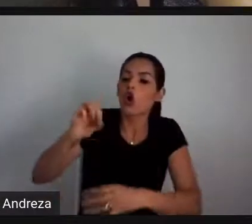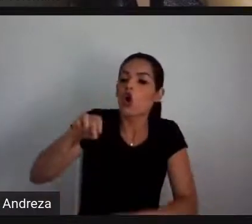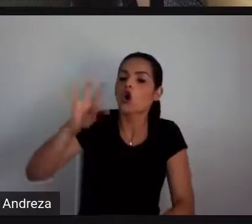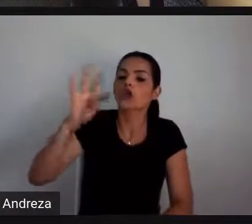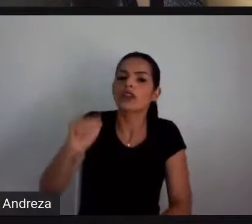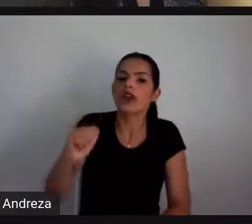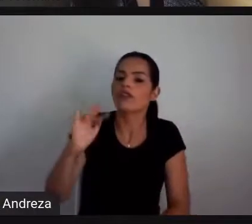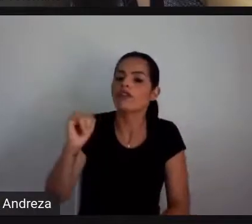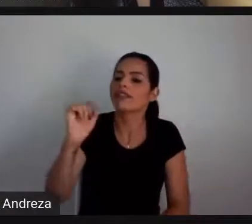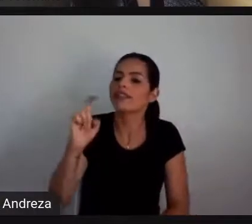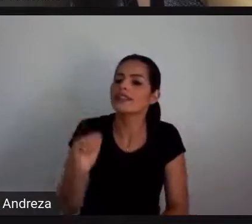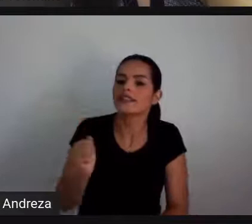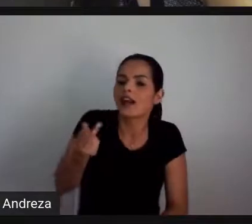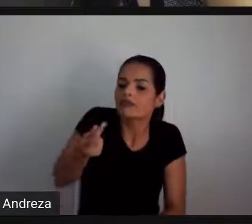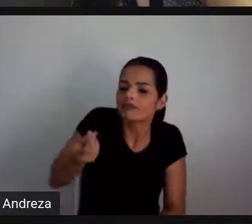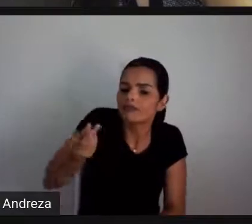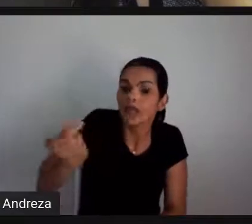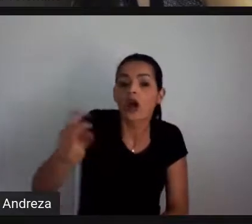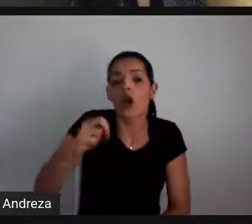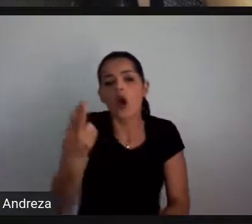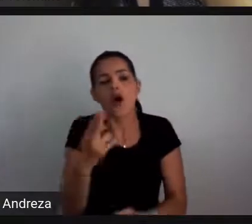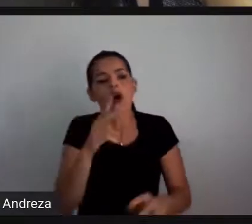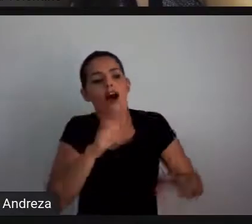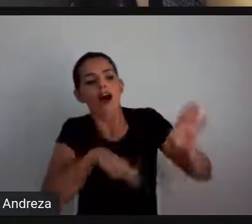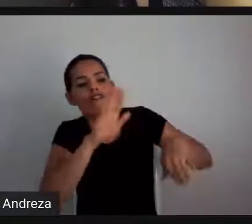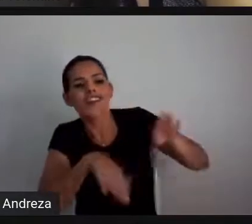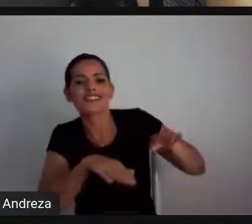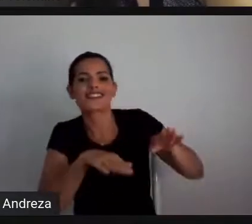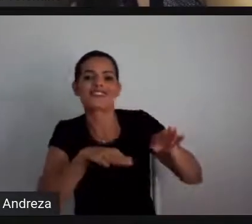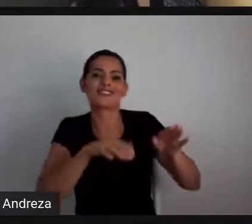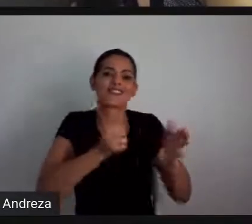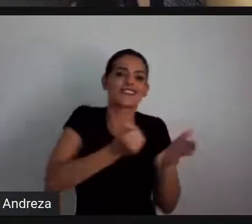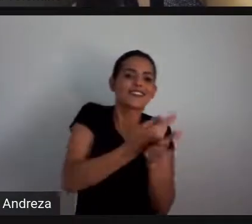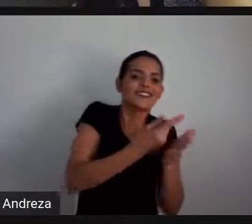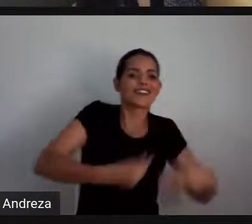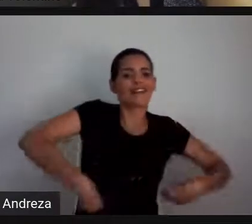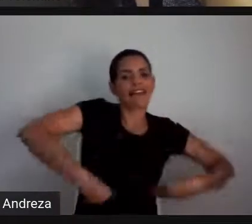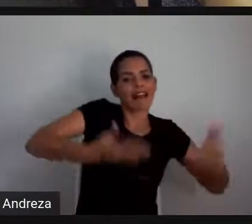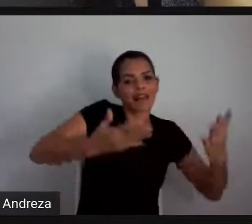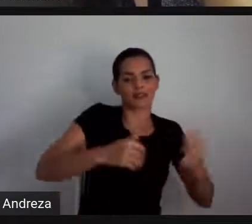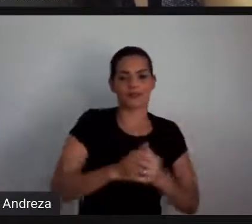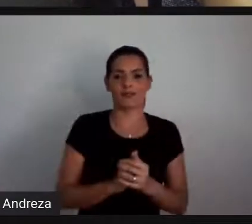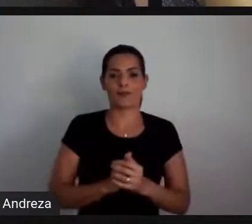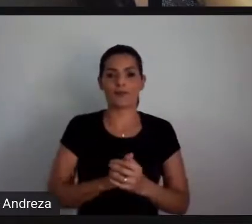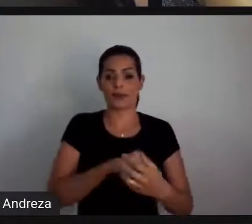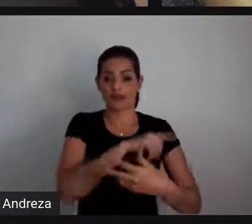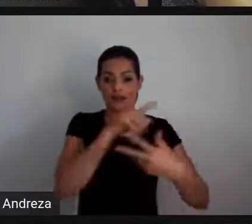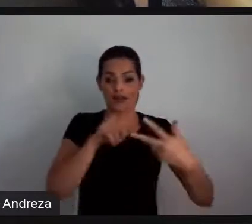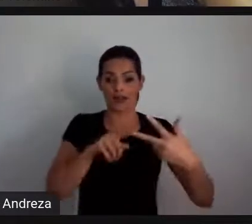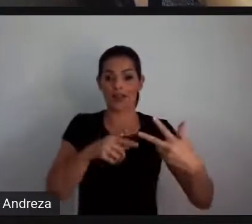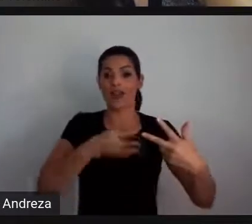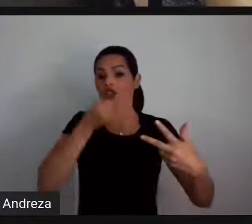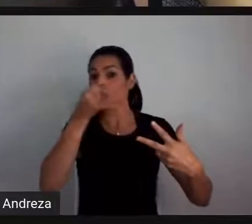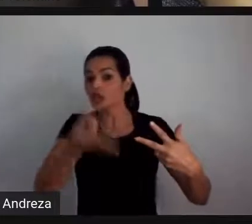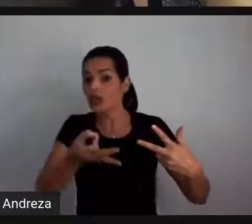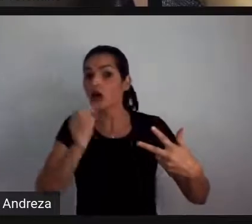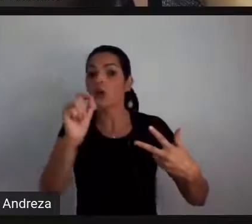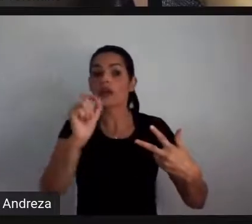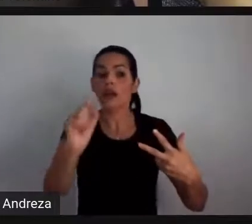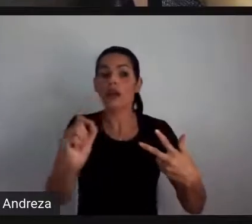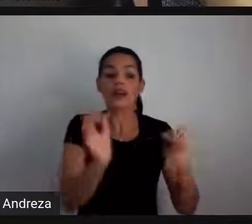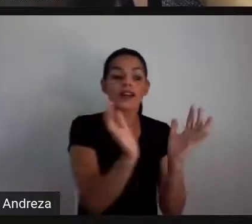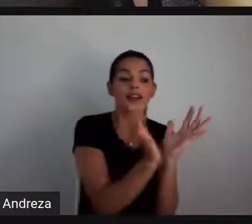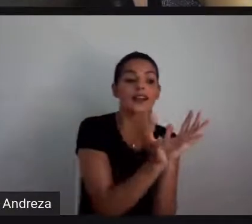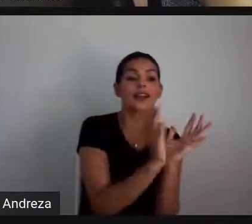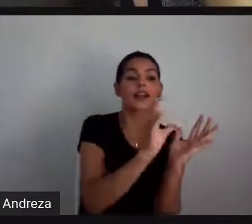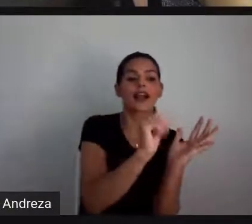3 meses. Uma outra dica que eu deixo aí para o pessoal é vocês categorizarem os gastos, né? Então vocês vão anotar os